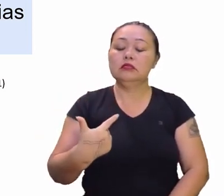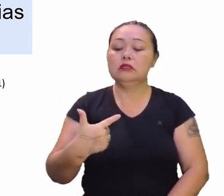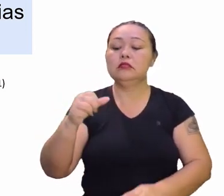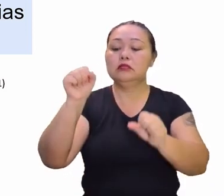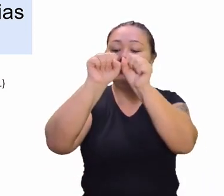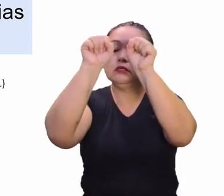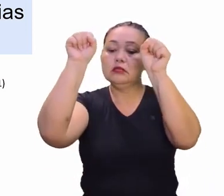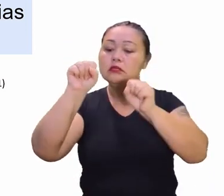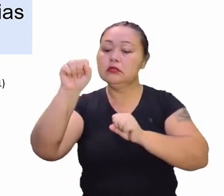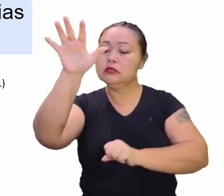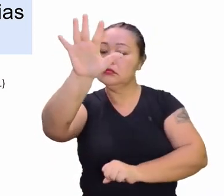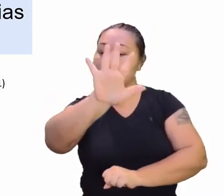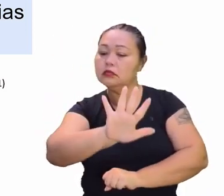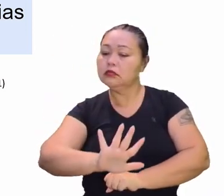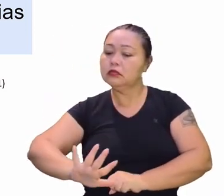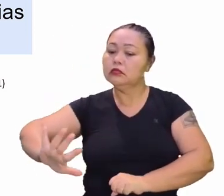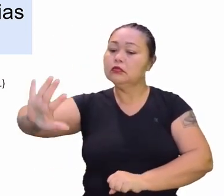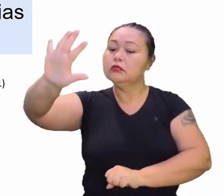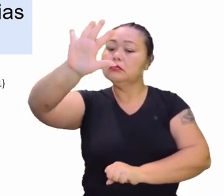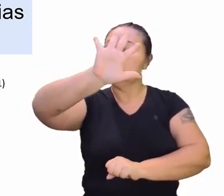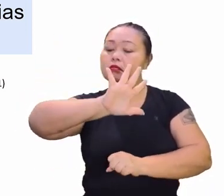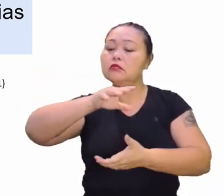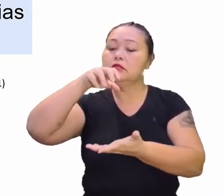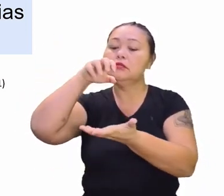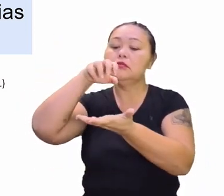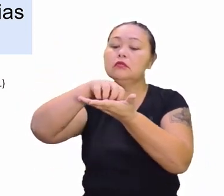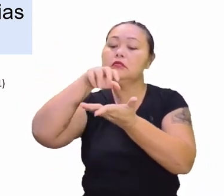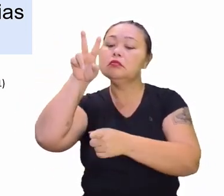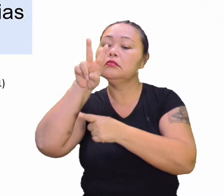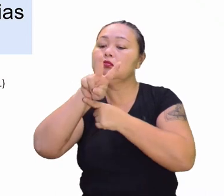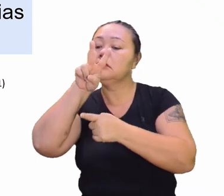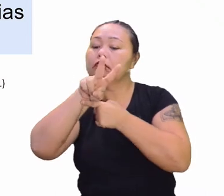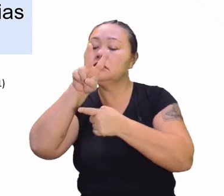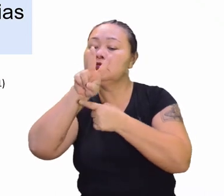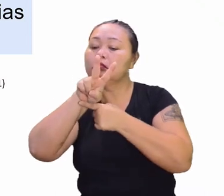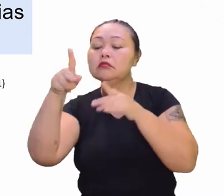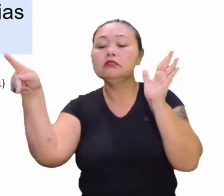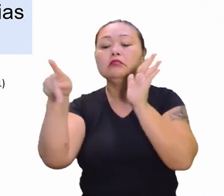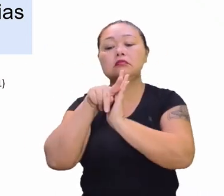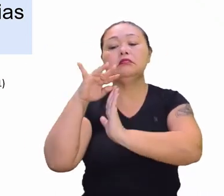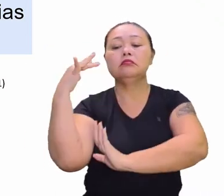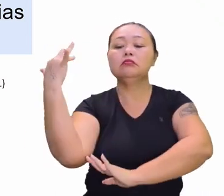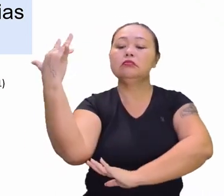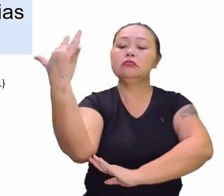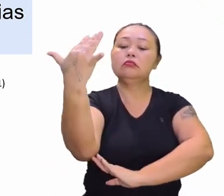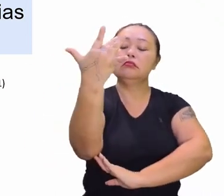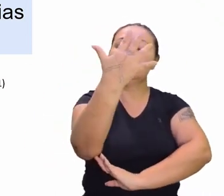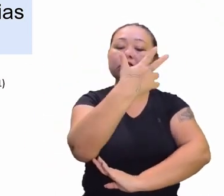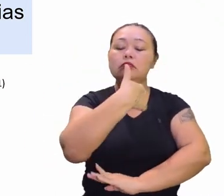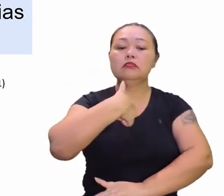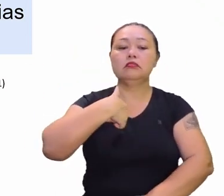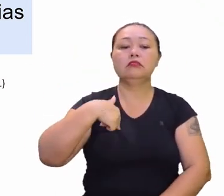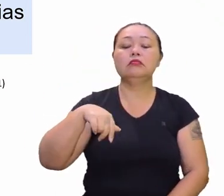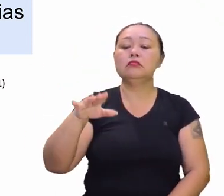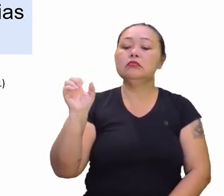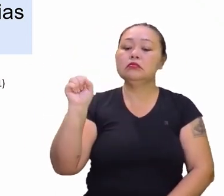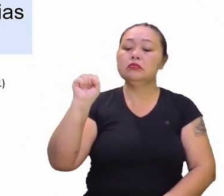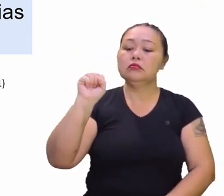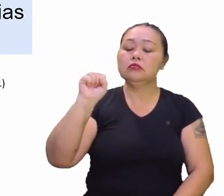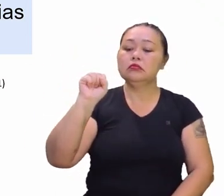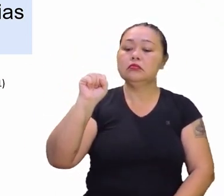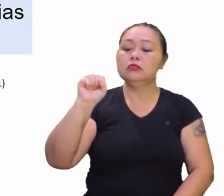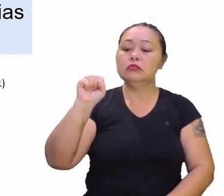1982 o Sistema Nacional de Unidade de Conservação da Natureza. Coloca a sigla aí, por